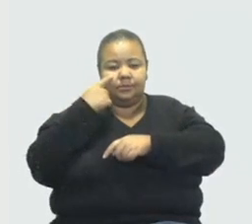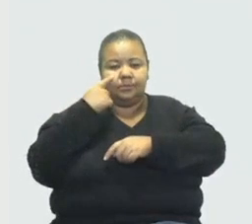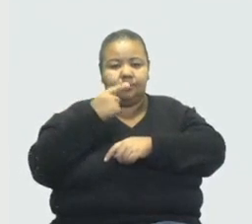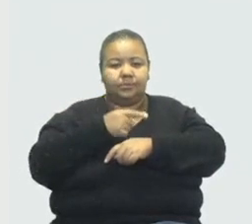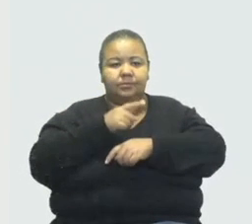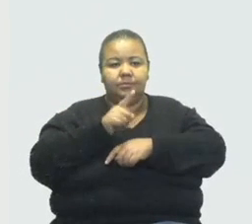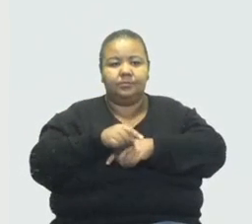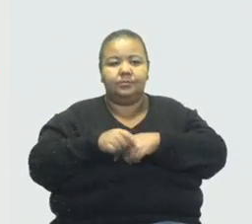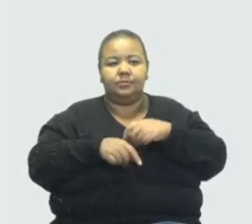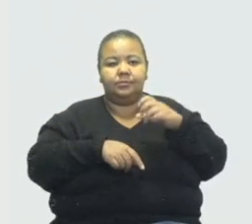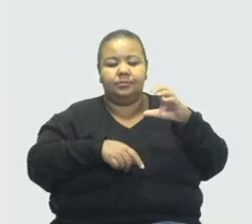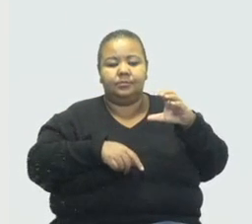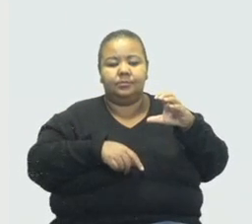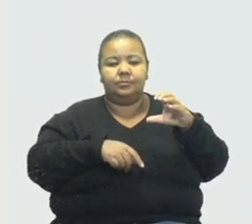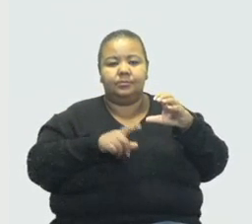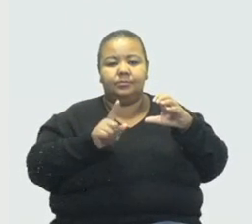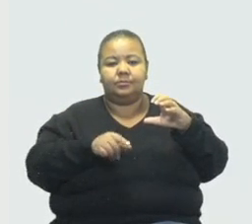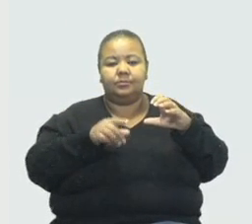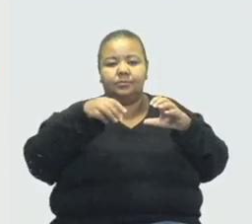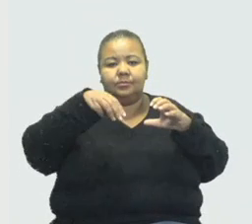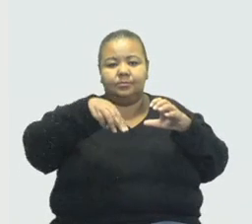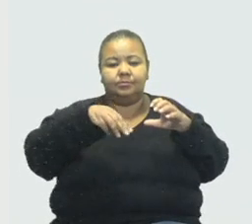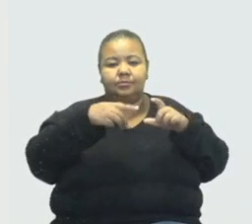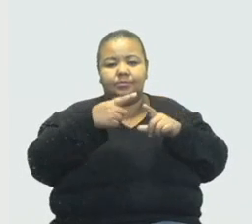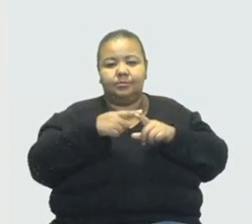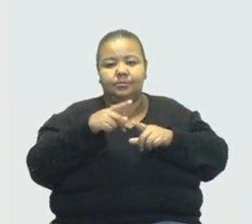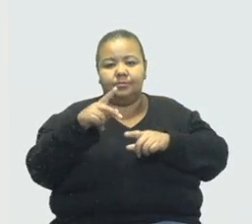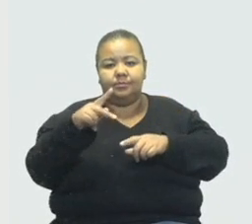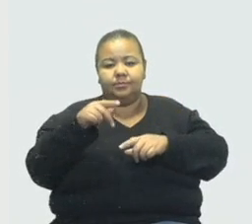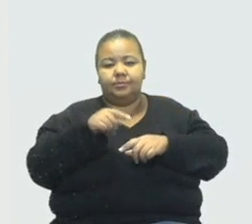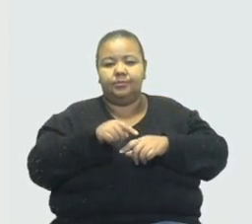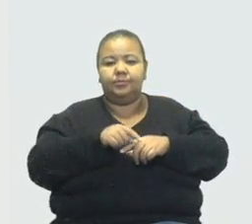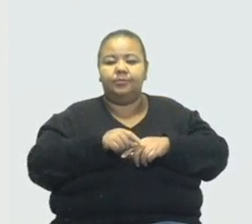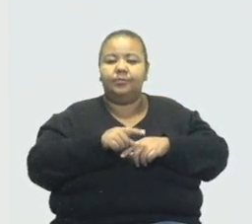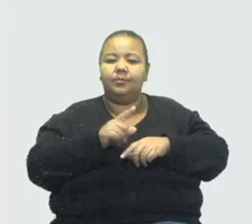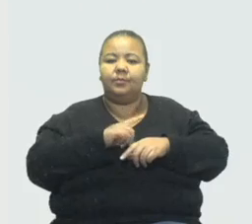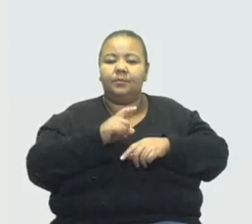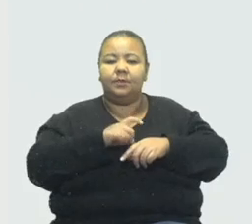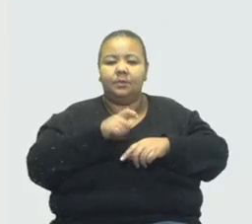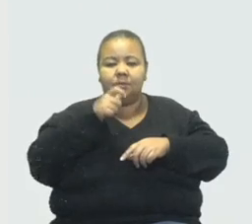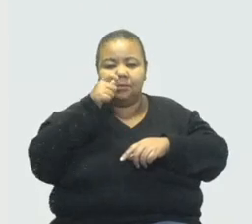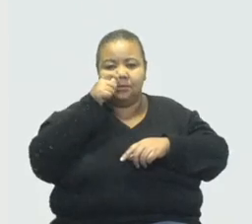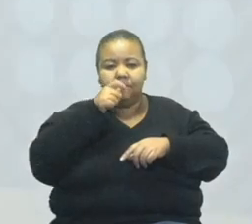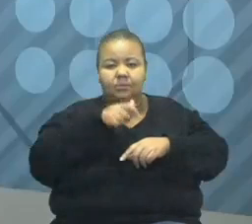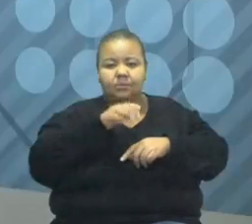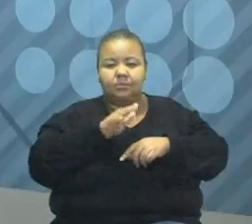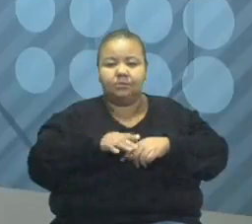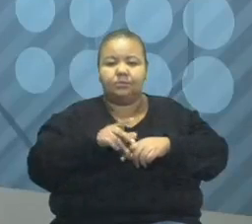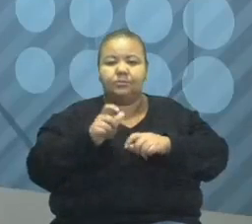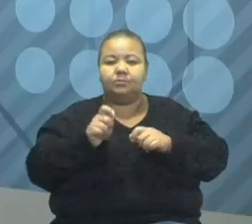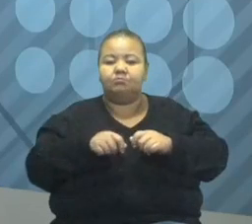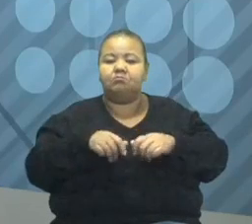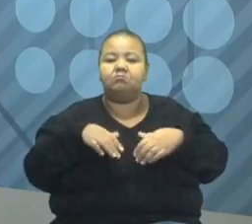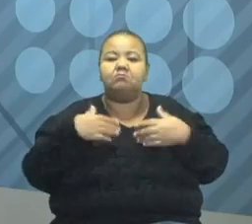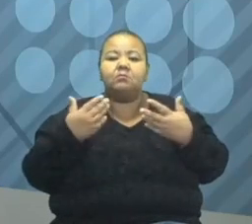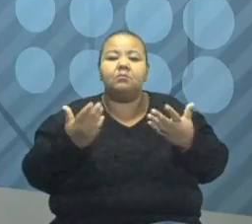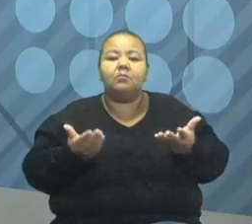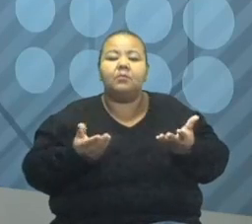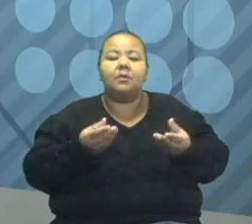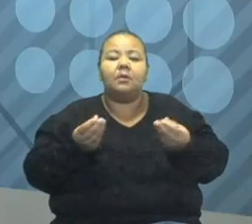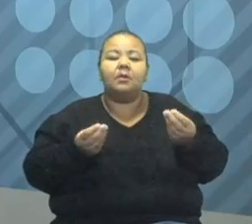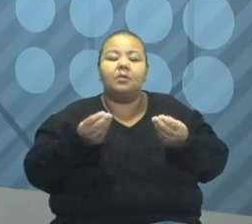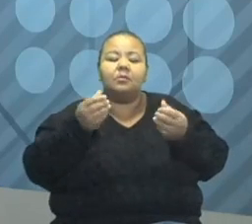matriz C será M por P. Mas a gente viu essa condição. Tá, professora, e agora? Como a gente